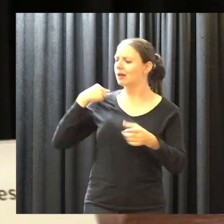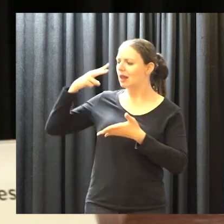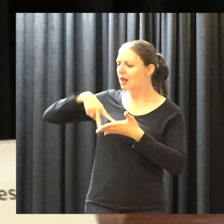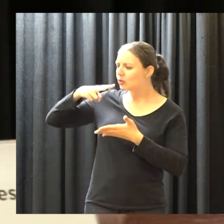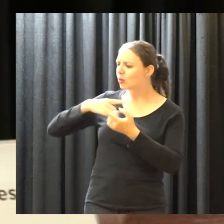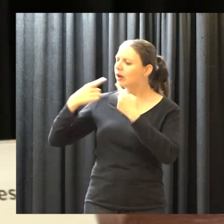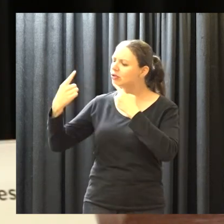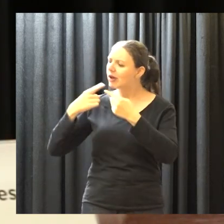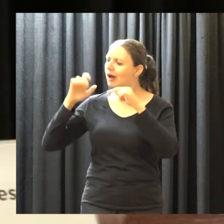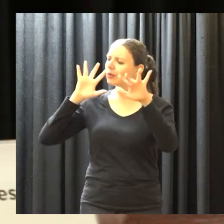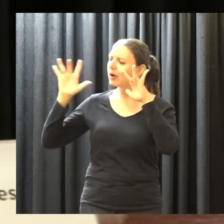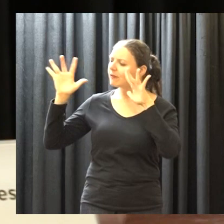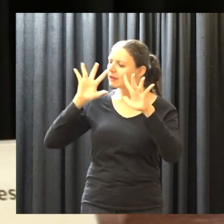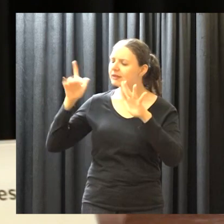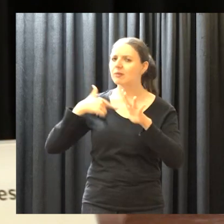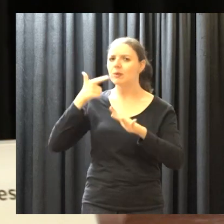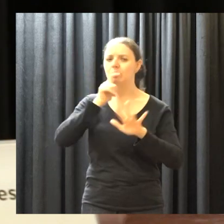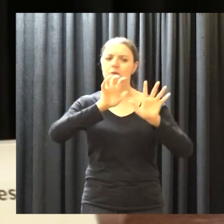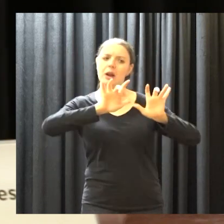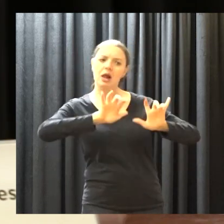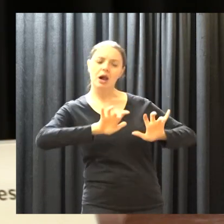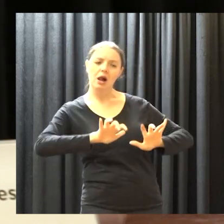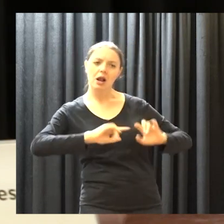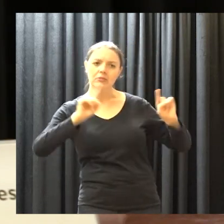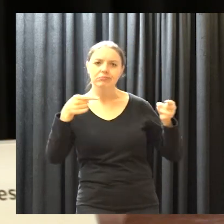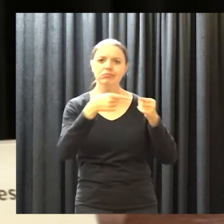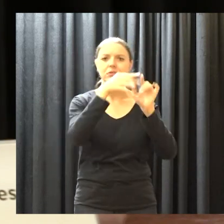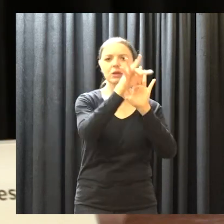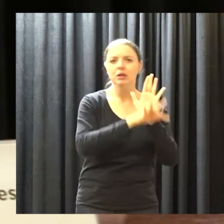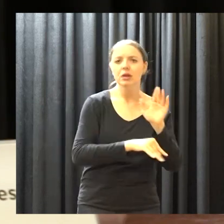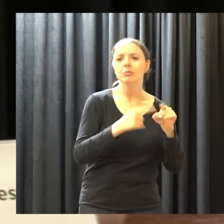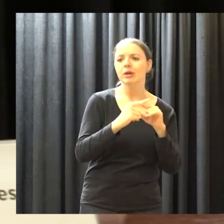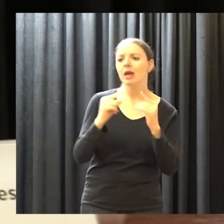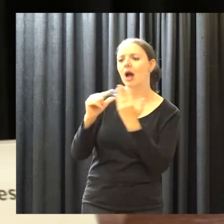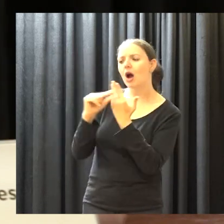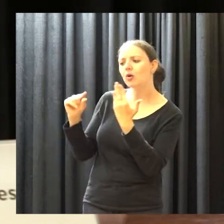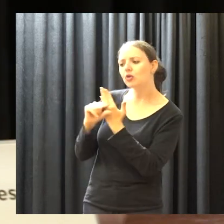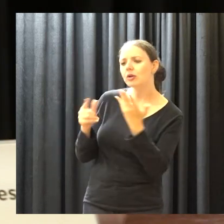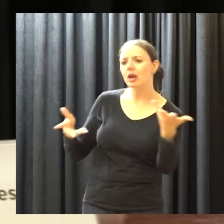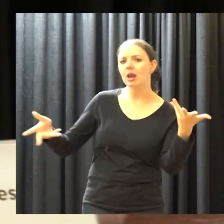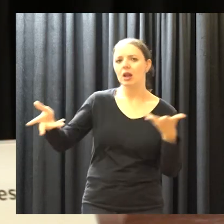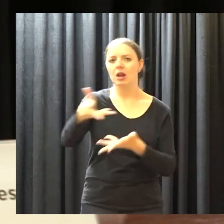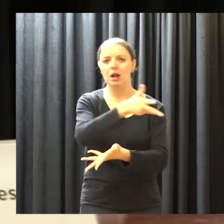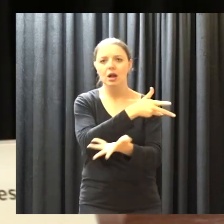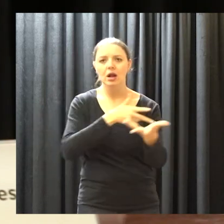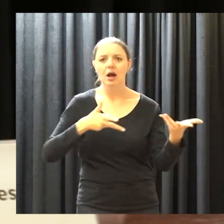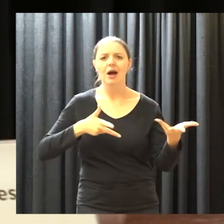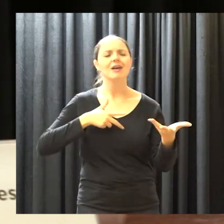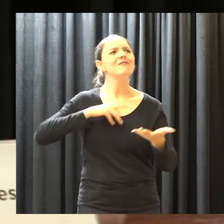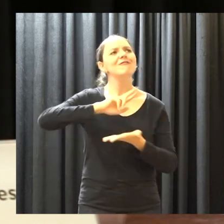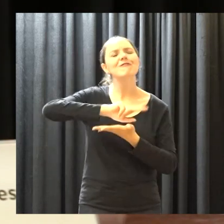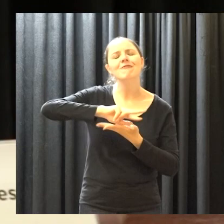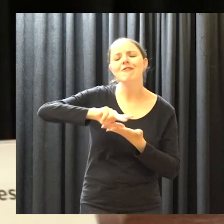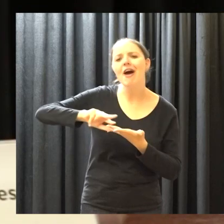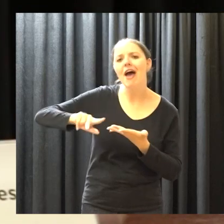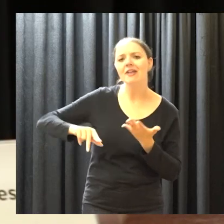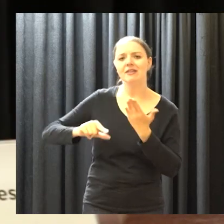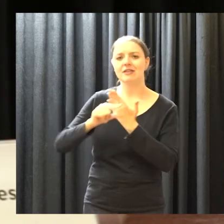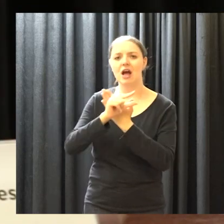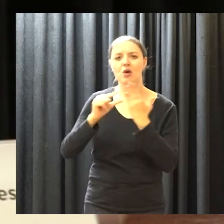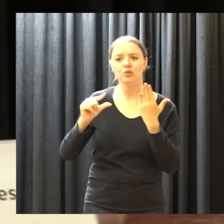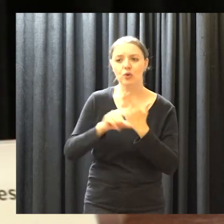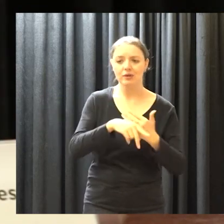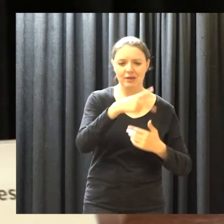e reflexões realizadas com importantes autoras, como Mia Mingus, Eva Kitai, Rosemarie